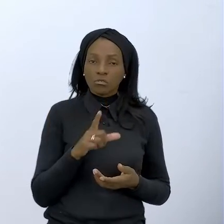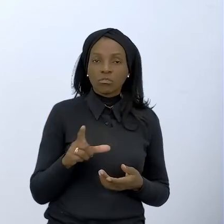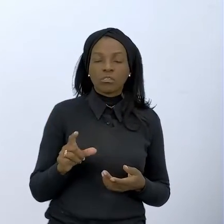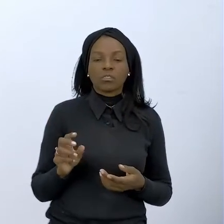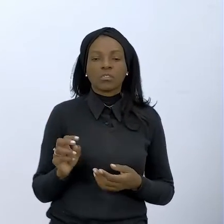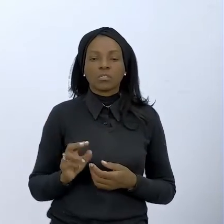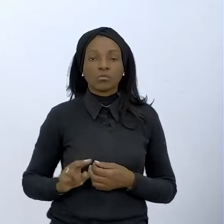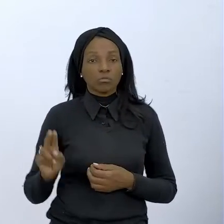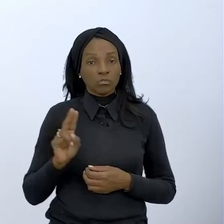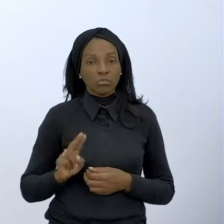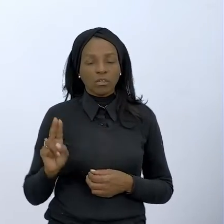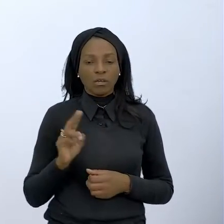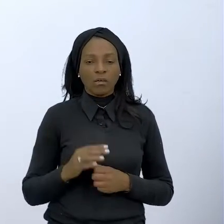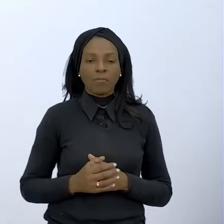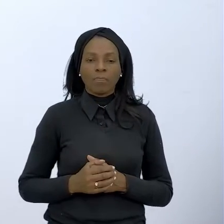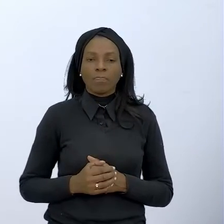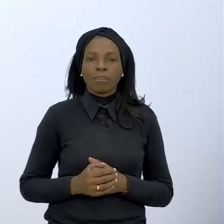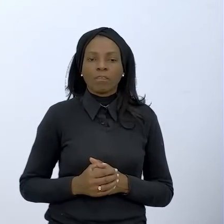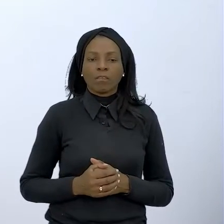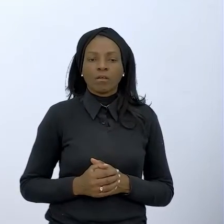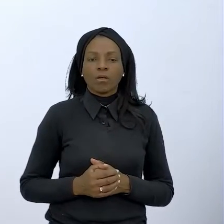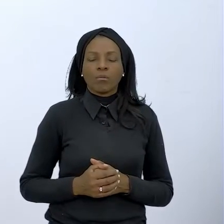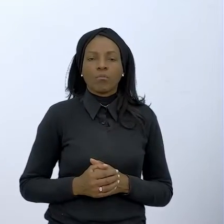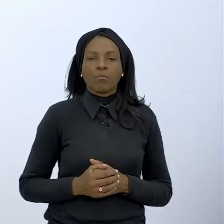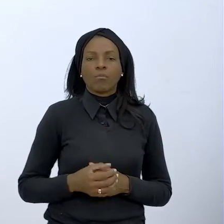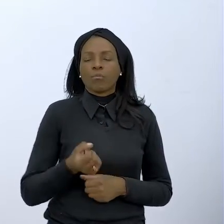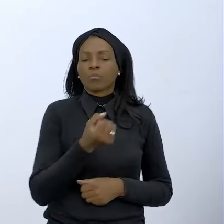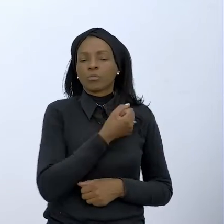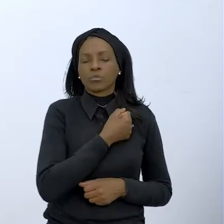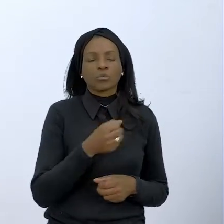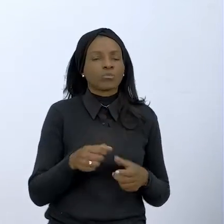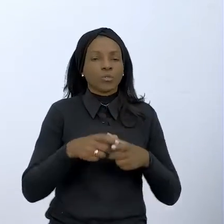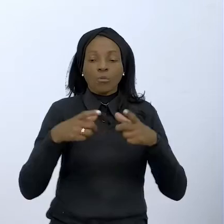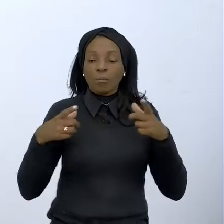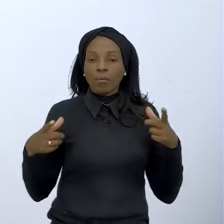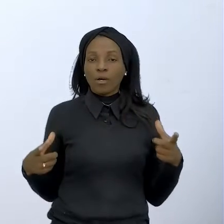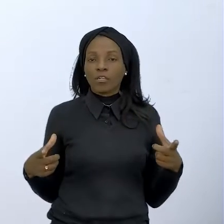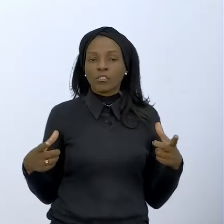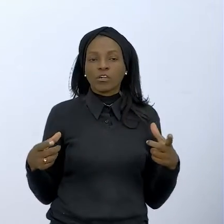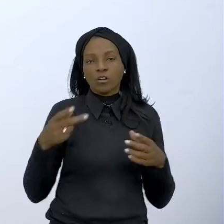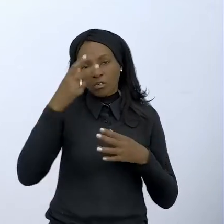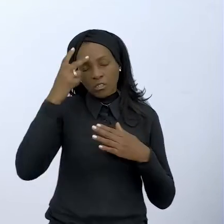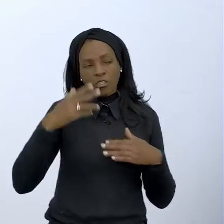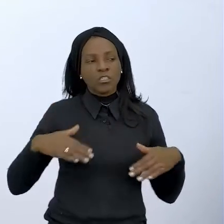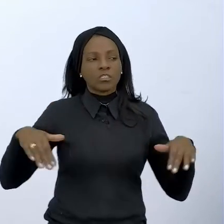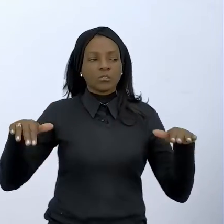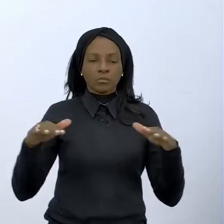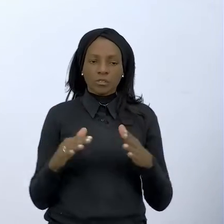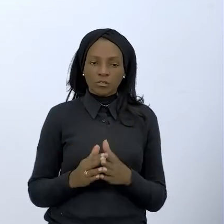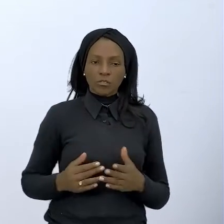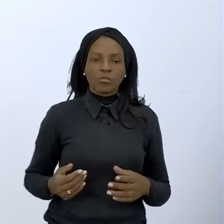usufruídos pela maior parte, pela grande maioria, por todos